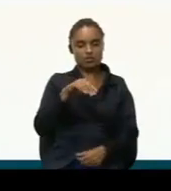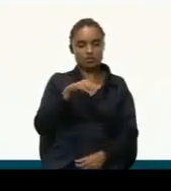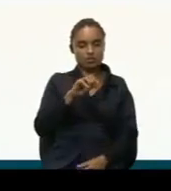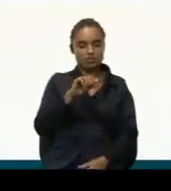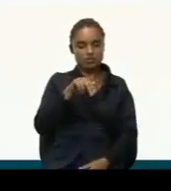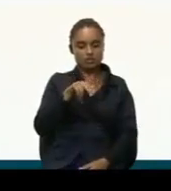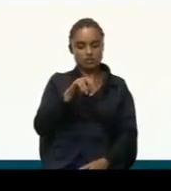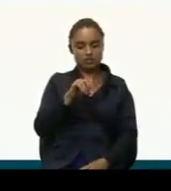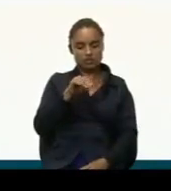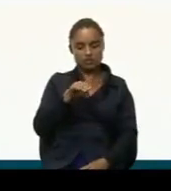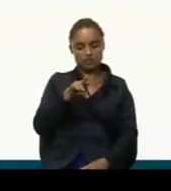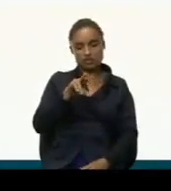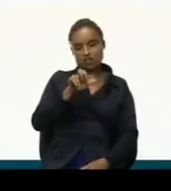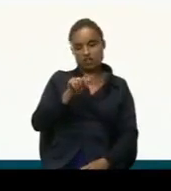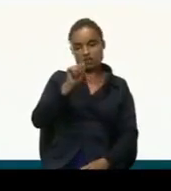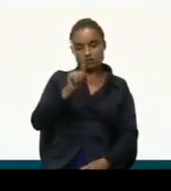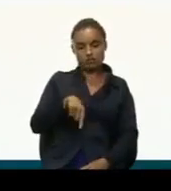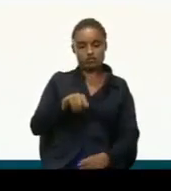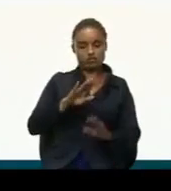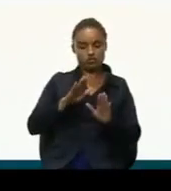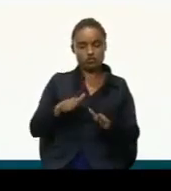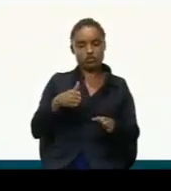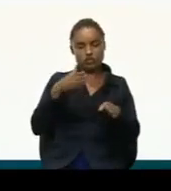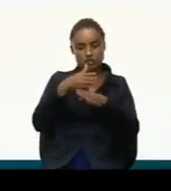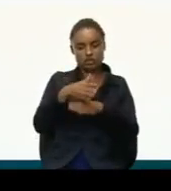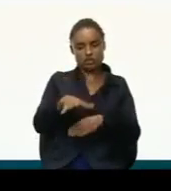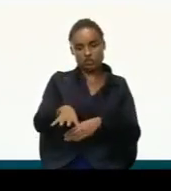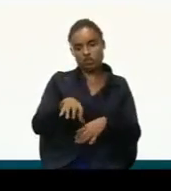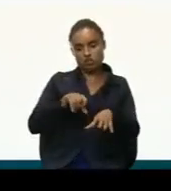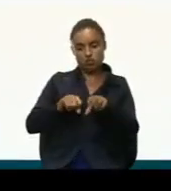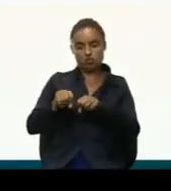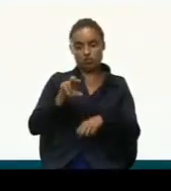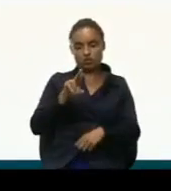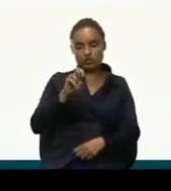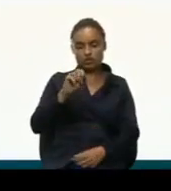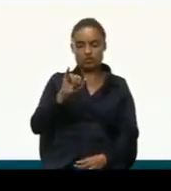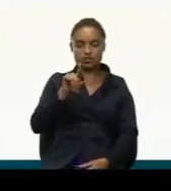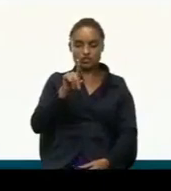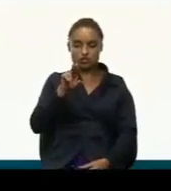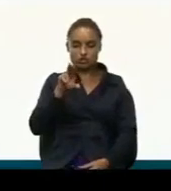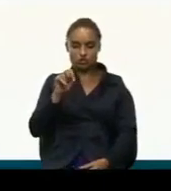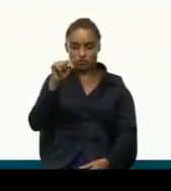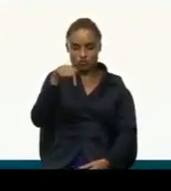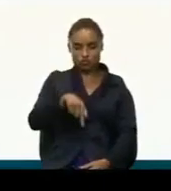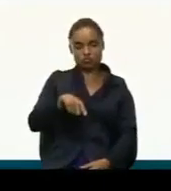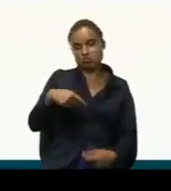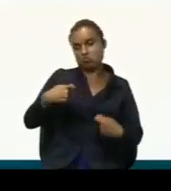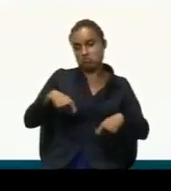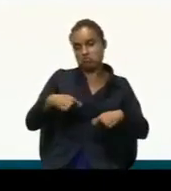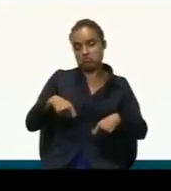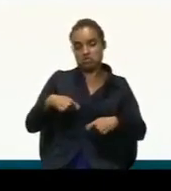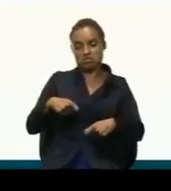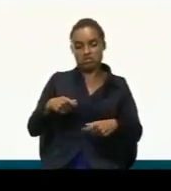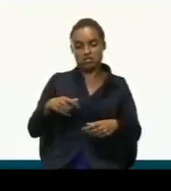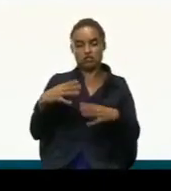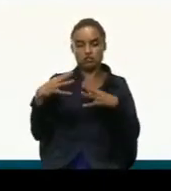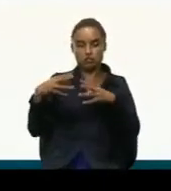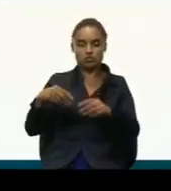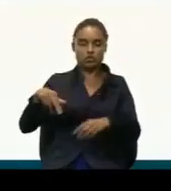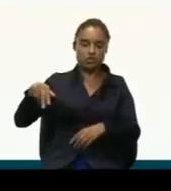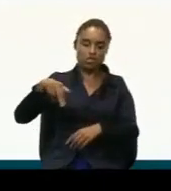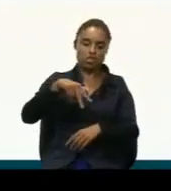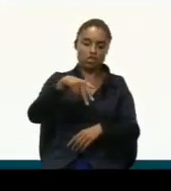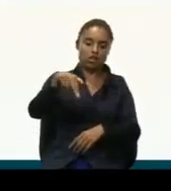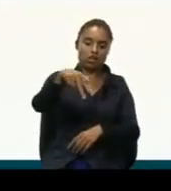Caso entrou, coletou o resíduo e saiu, não precisa passar por dentro da obra inteira. Então, o que a gente vê